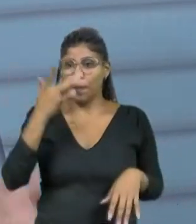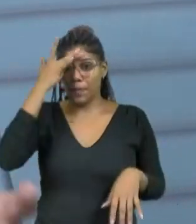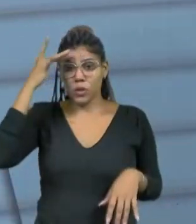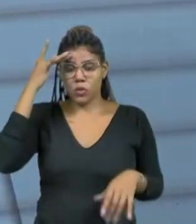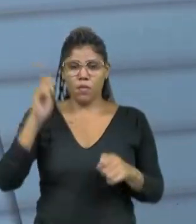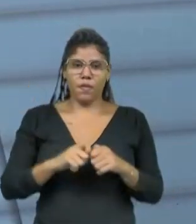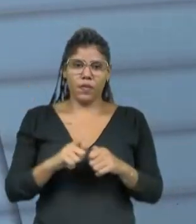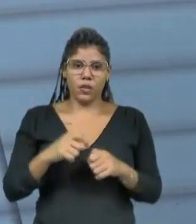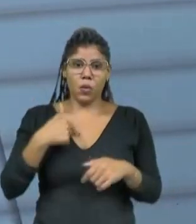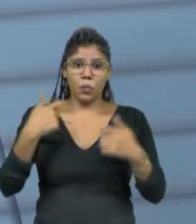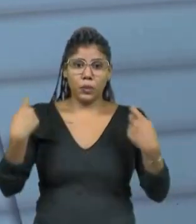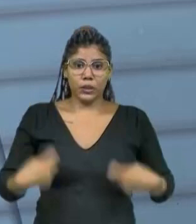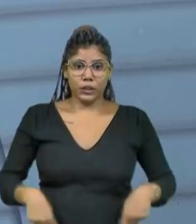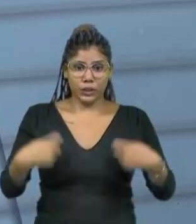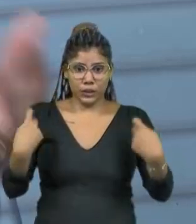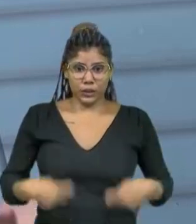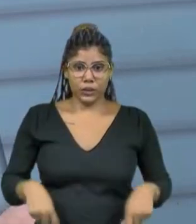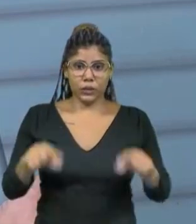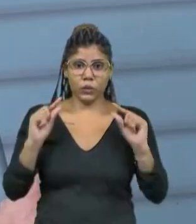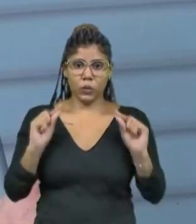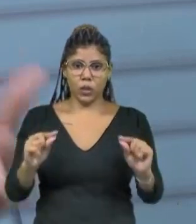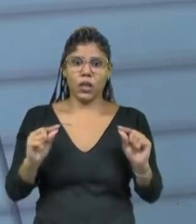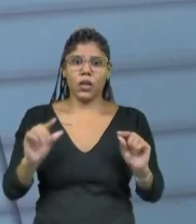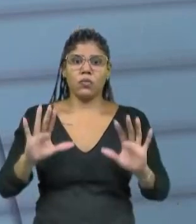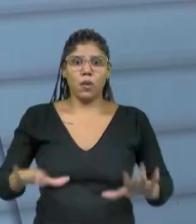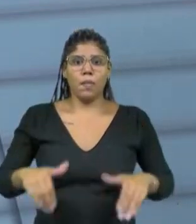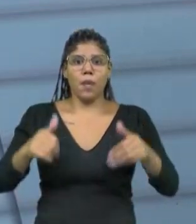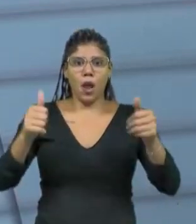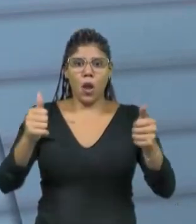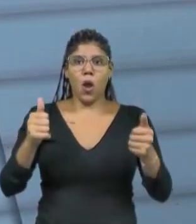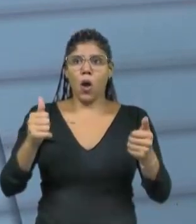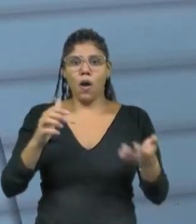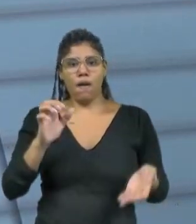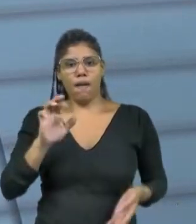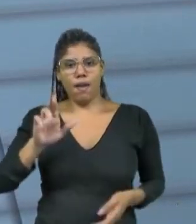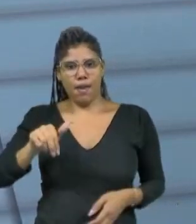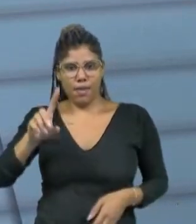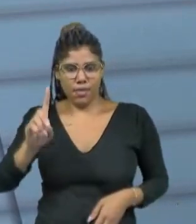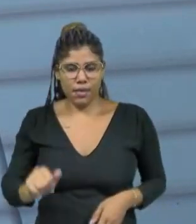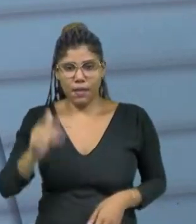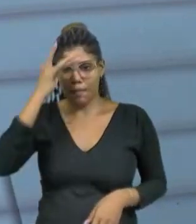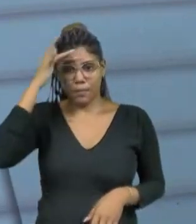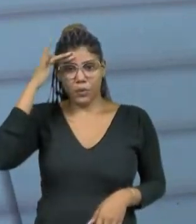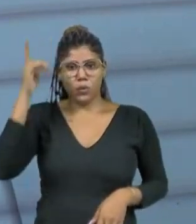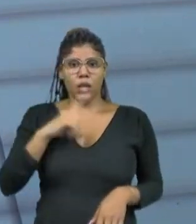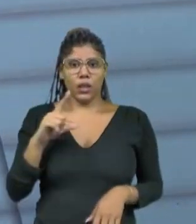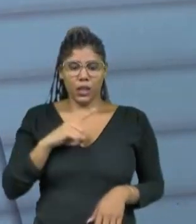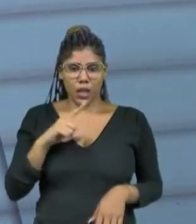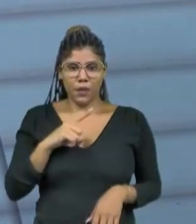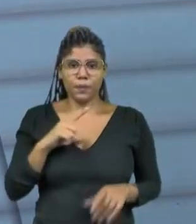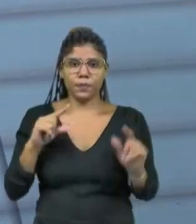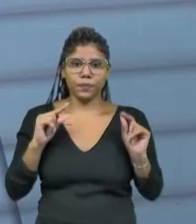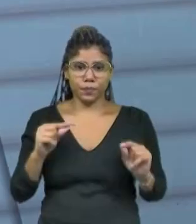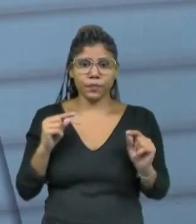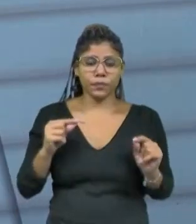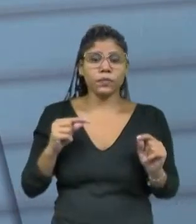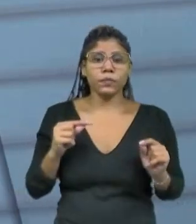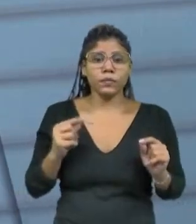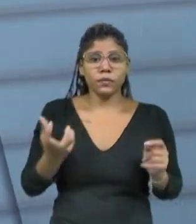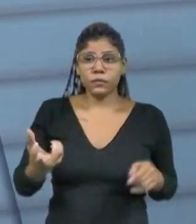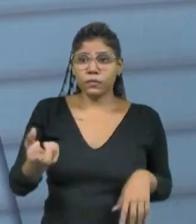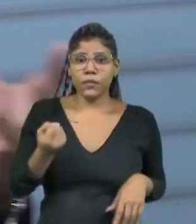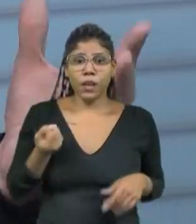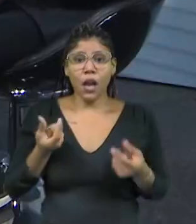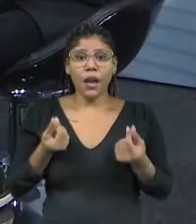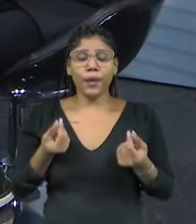eu preciso que as pessoas... Eu preciso de uma melhor distribuição de renda, que as pessoas tenham mais recursos para que gire mais a economia. Ampliando essa